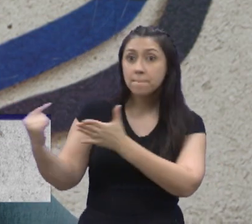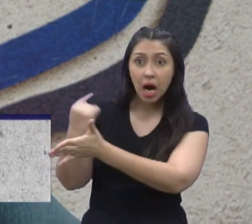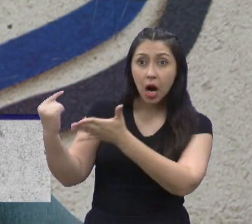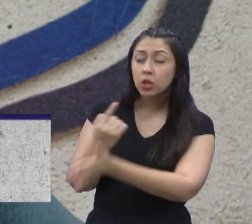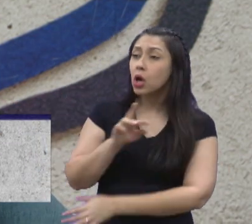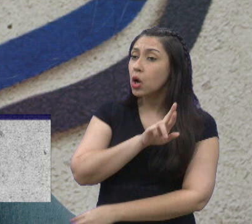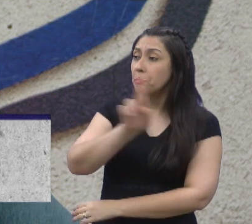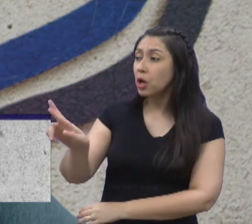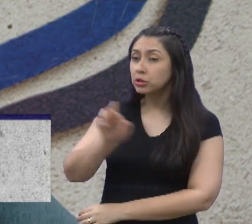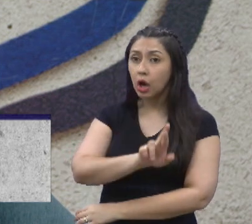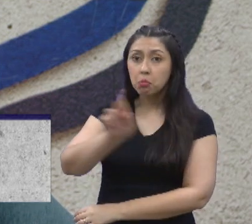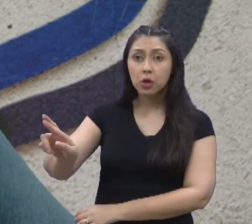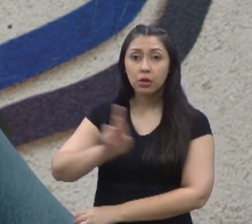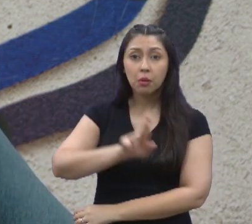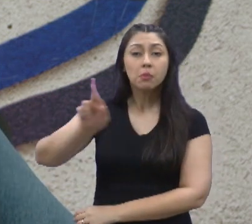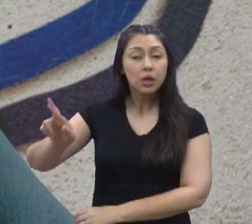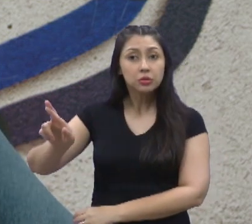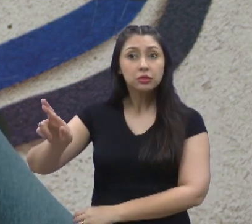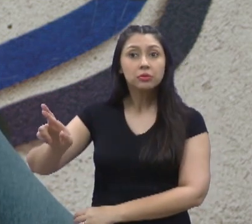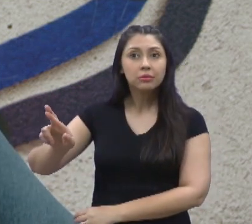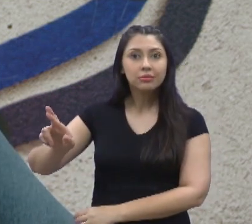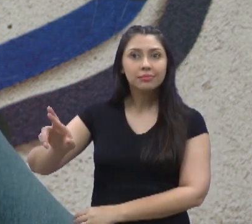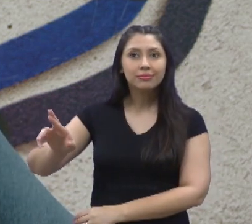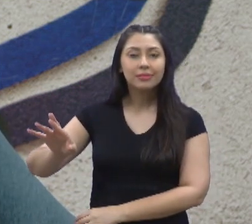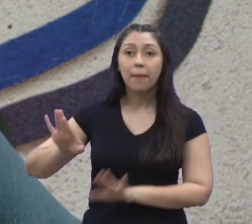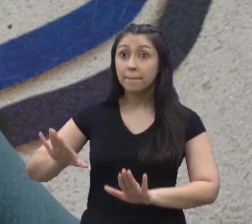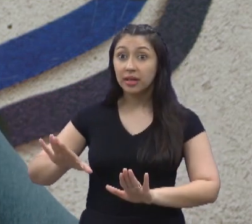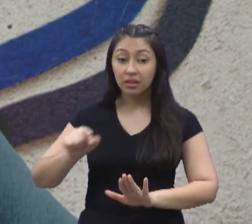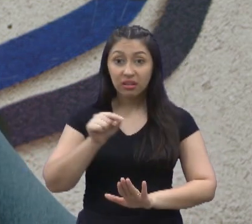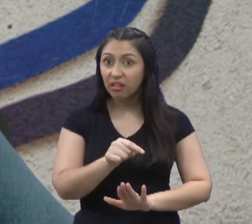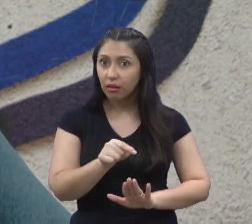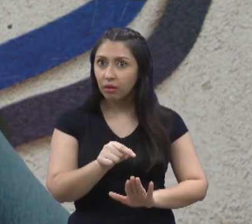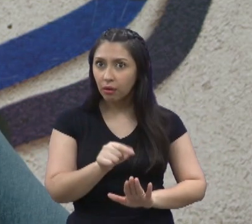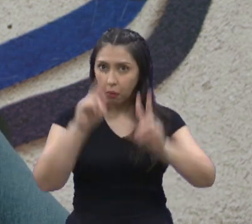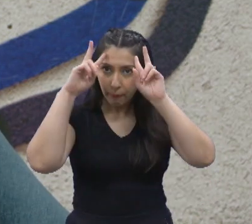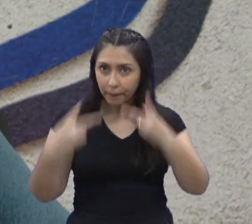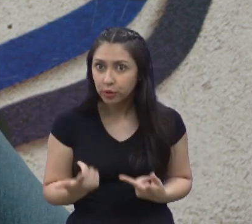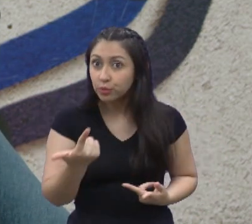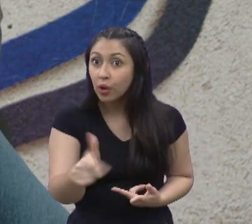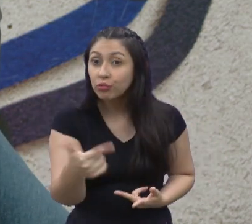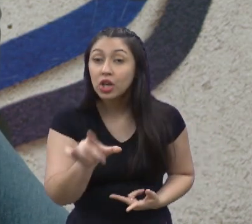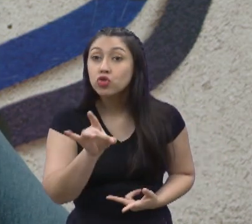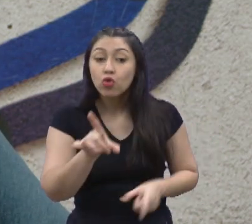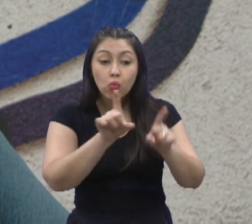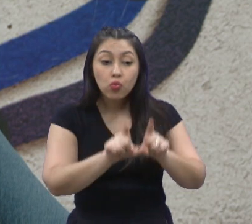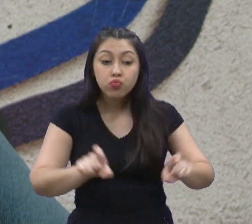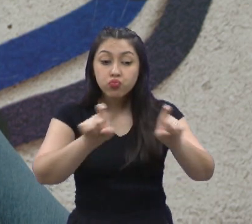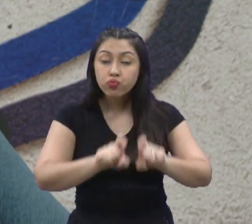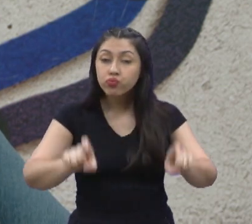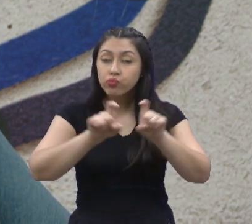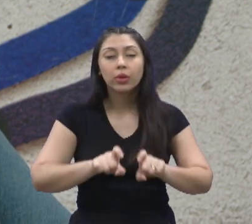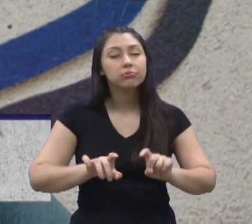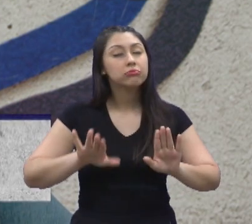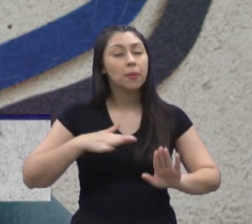alguém que está ali para comprar e naquele momento ele não conversa com ninguém, não tem intervenção humana. Então eu acredito que vai haver um aumento muito grande